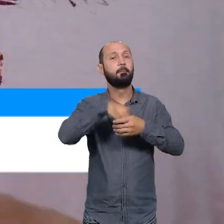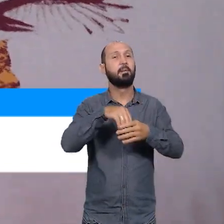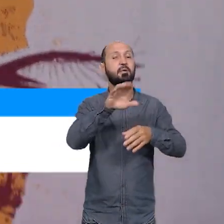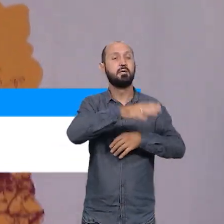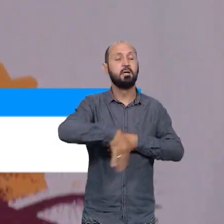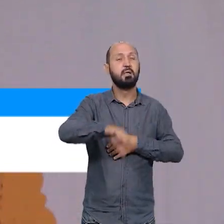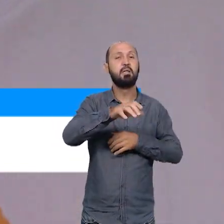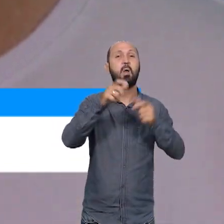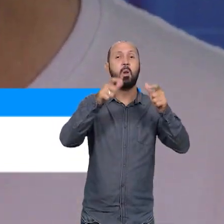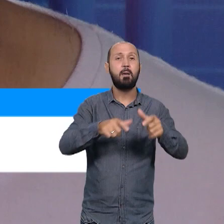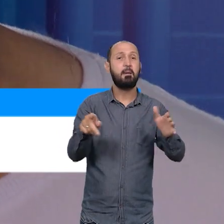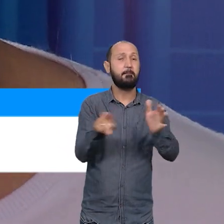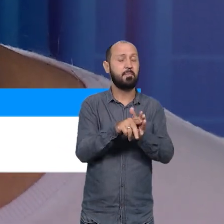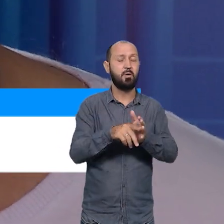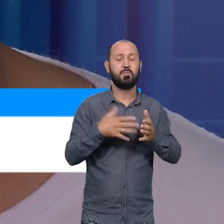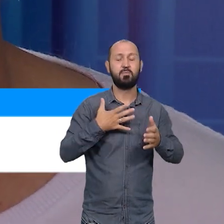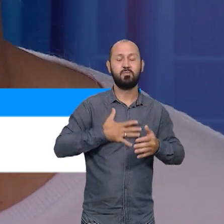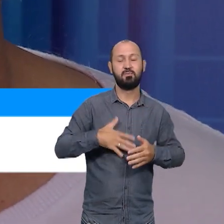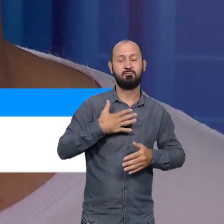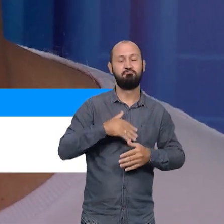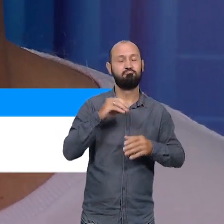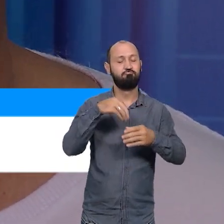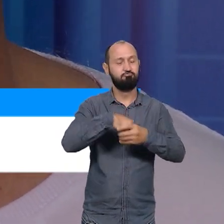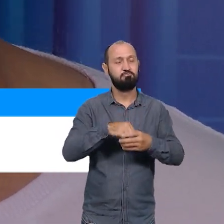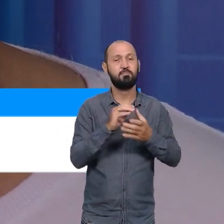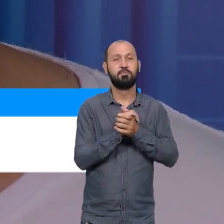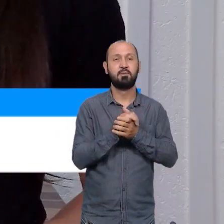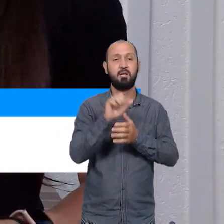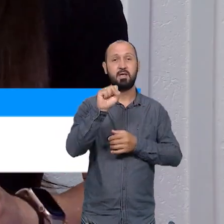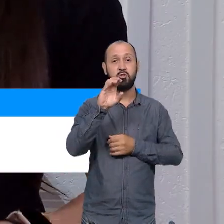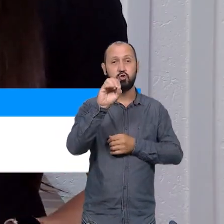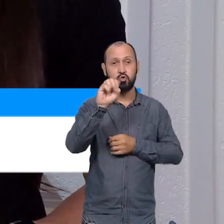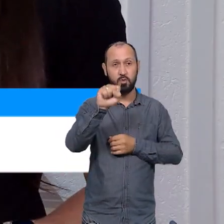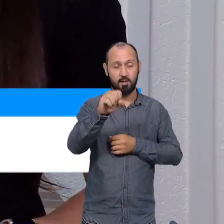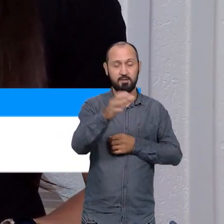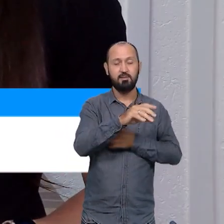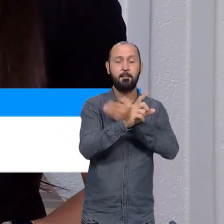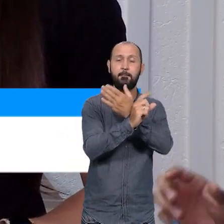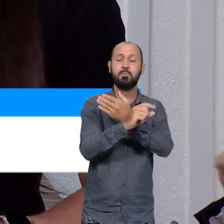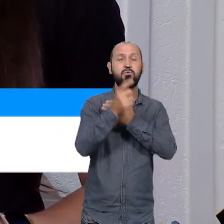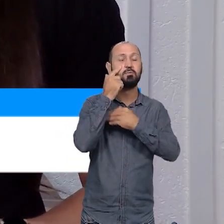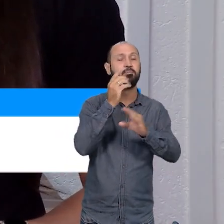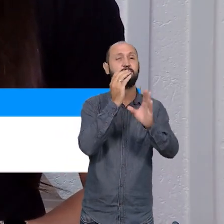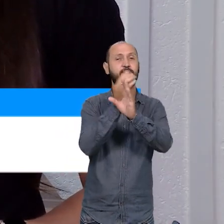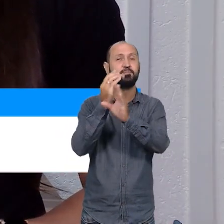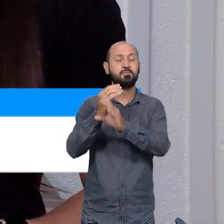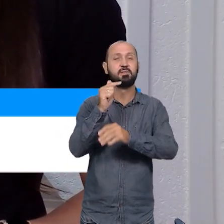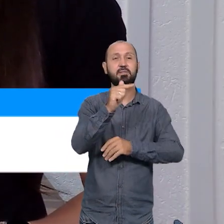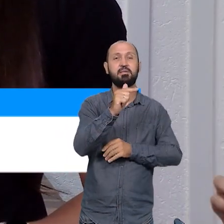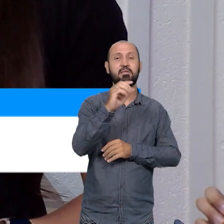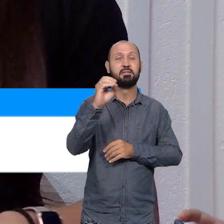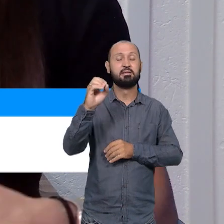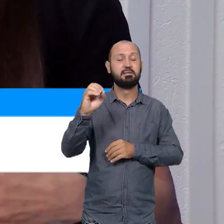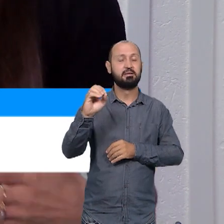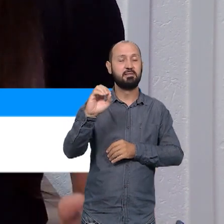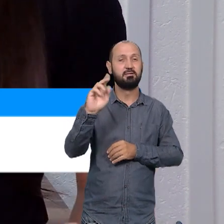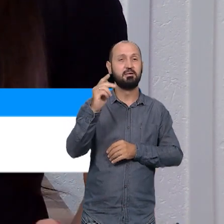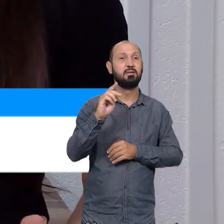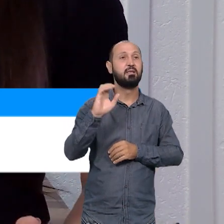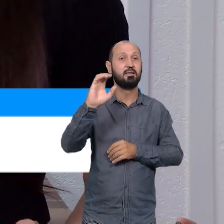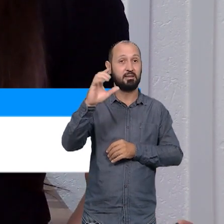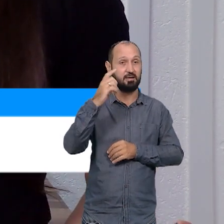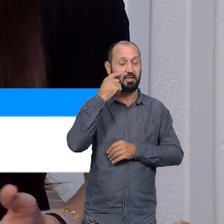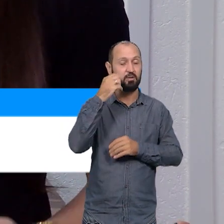dos animais que têm o bioma como habitat natural. A ONG SOS Pantanal já identificou cerca de